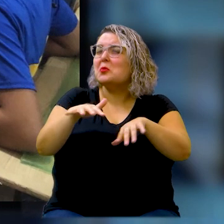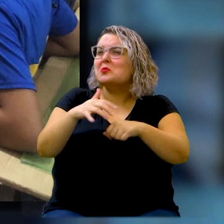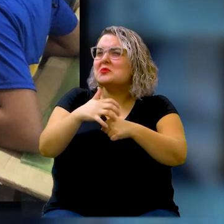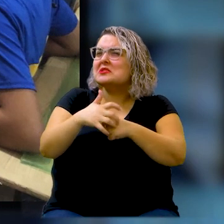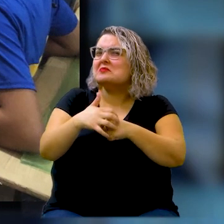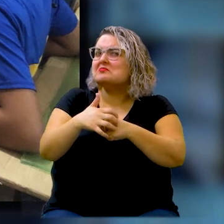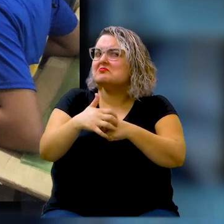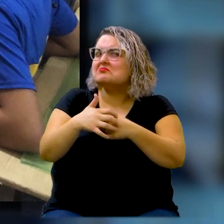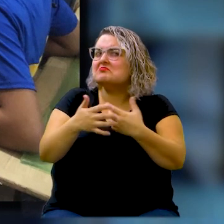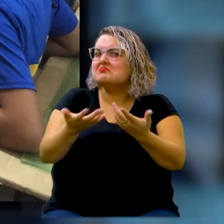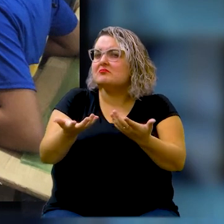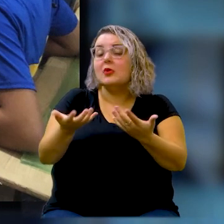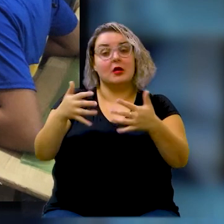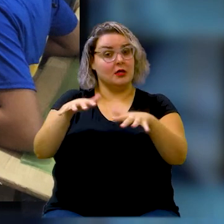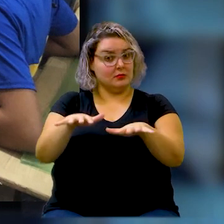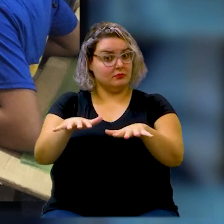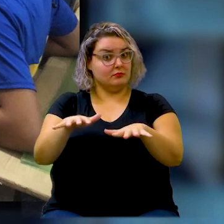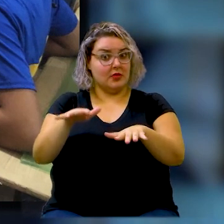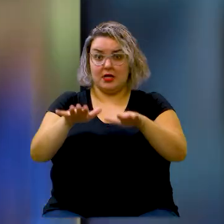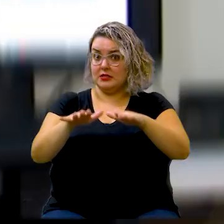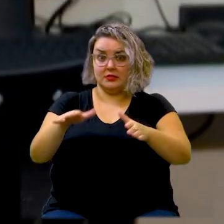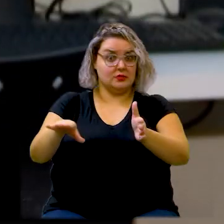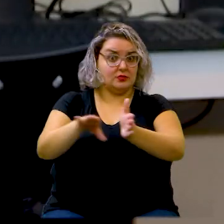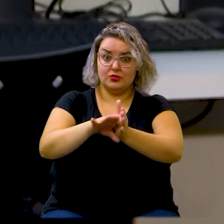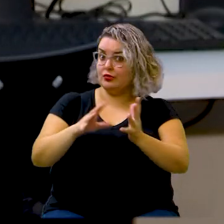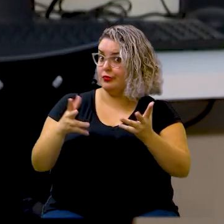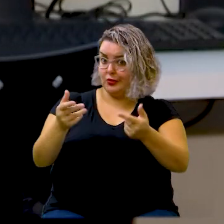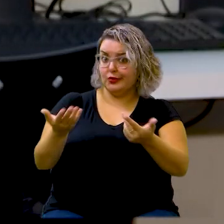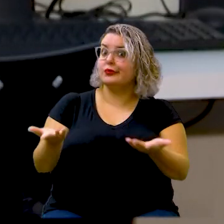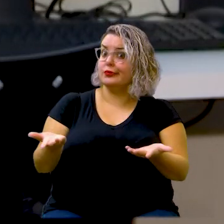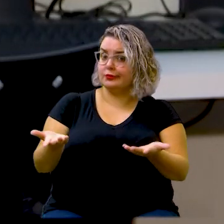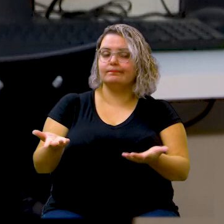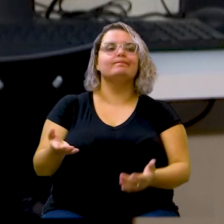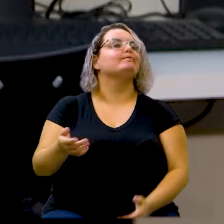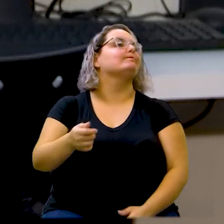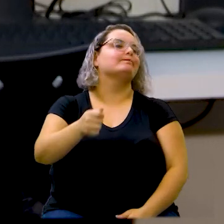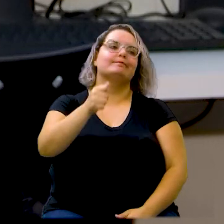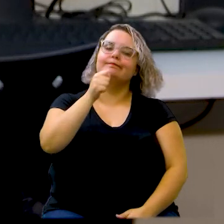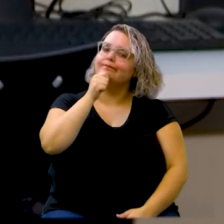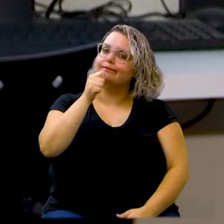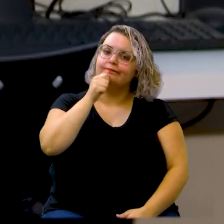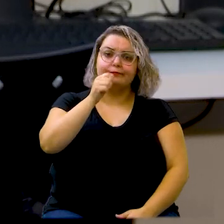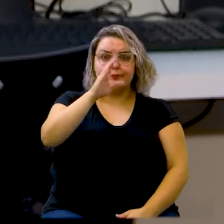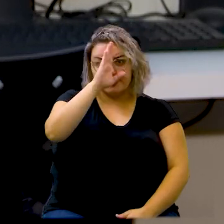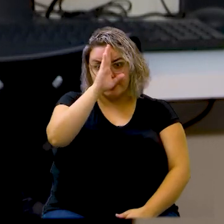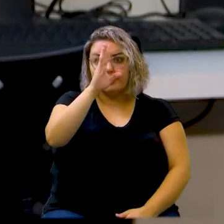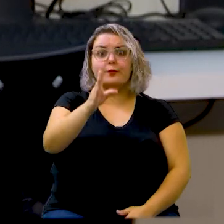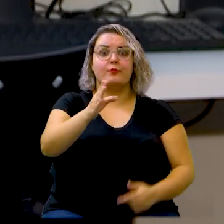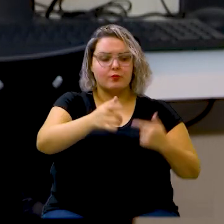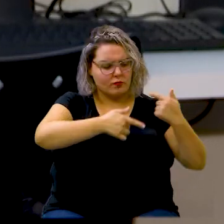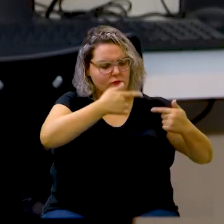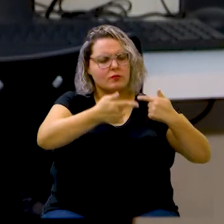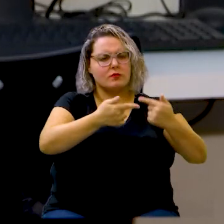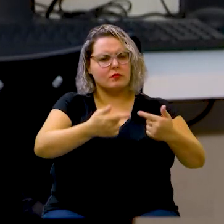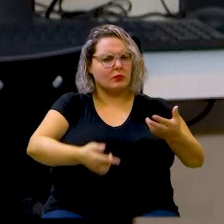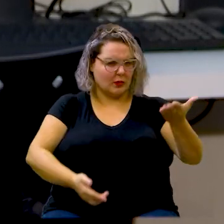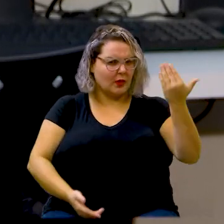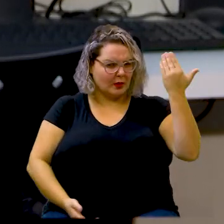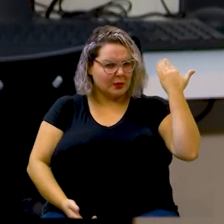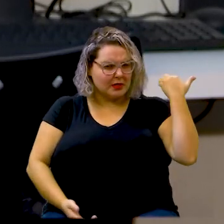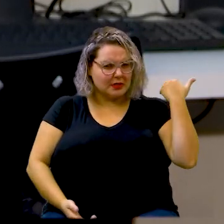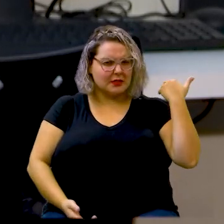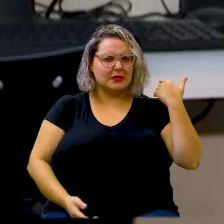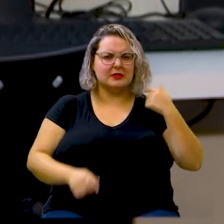essa inclusão não chegou para todo mundo, né, ainda. Não chegou, principalmente a geração mais antiga, né, o pessoal